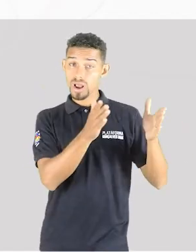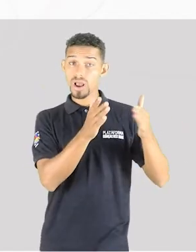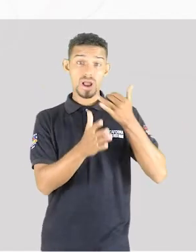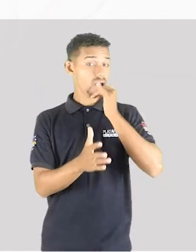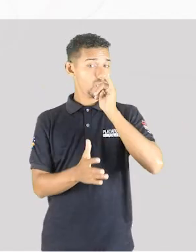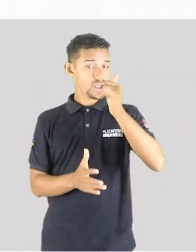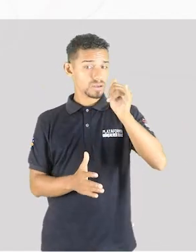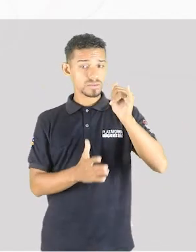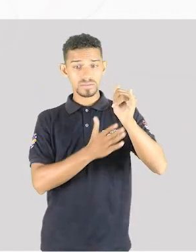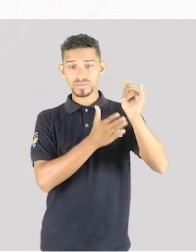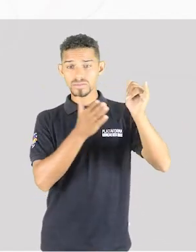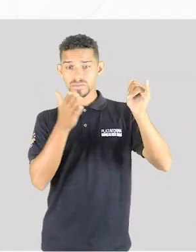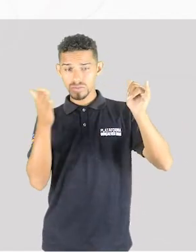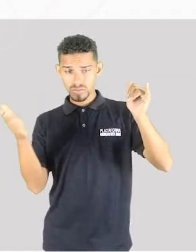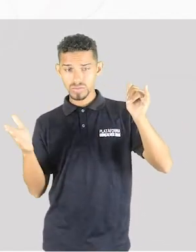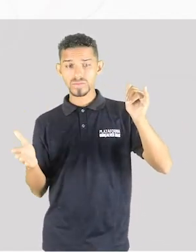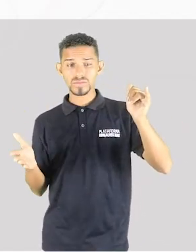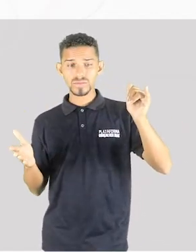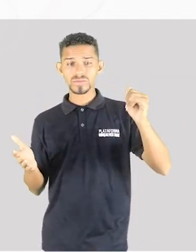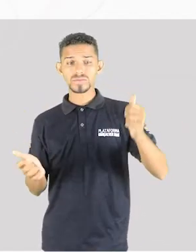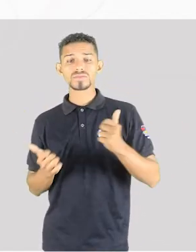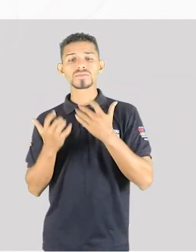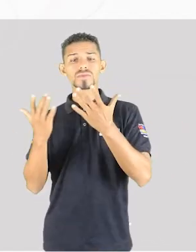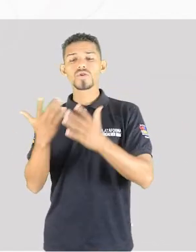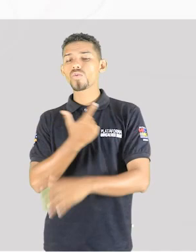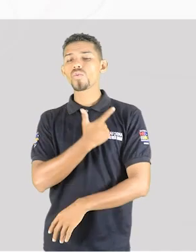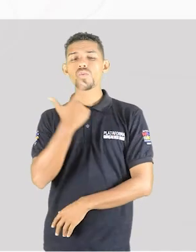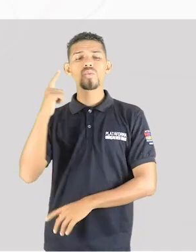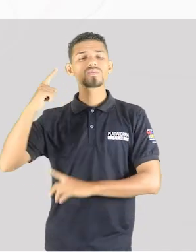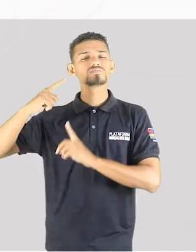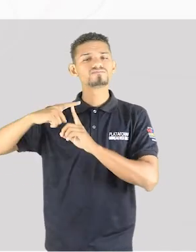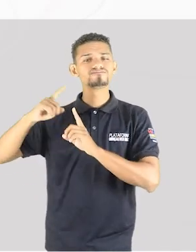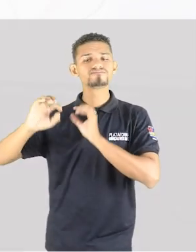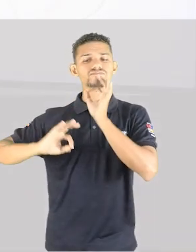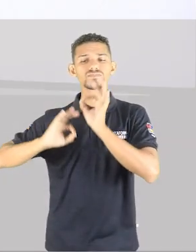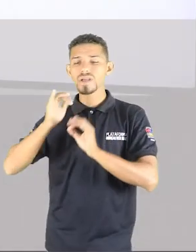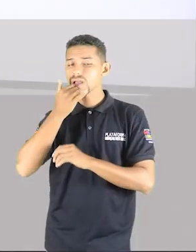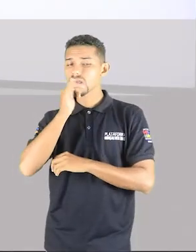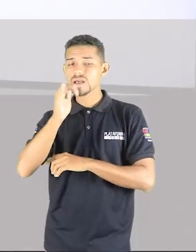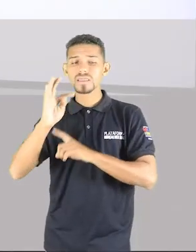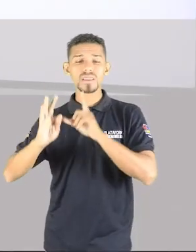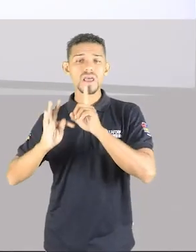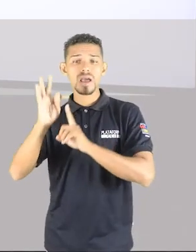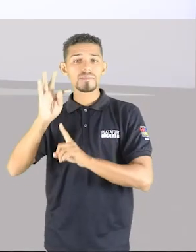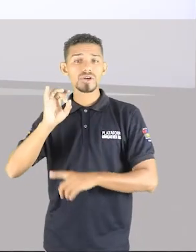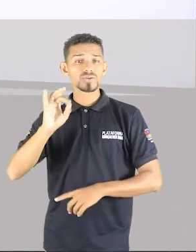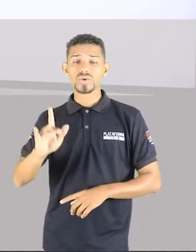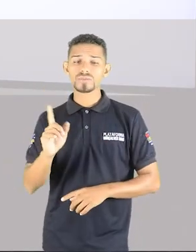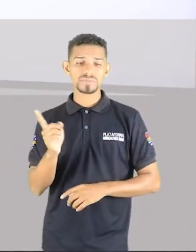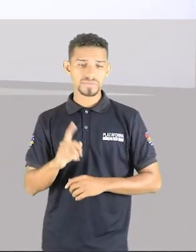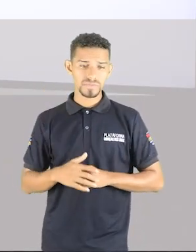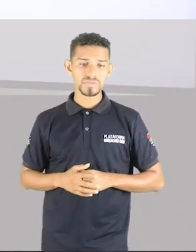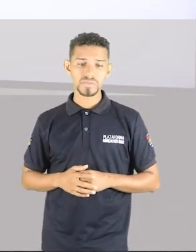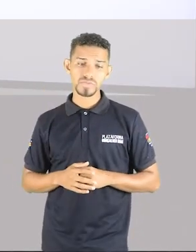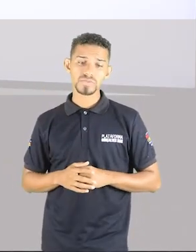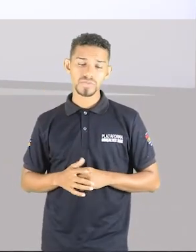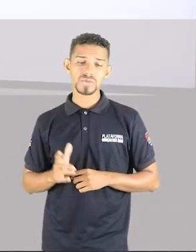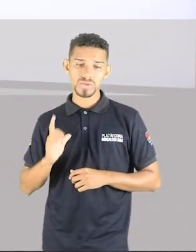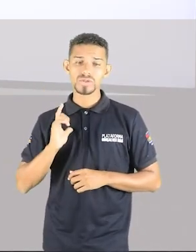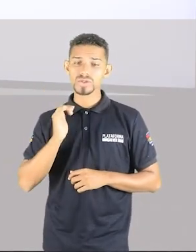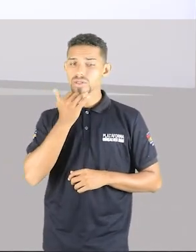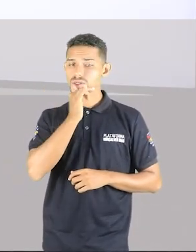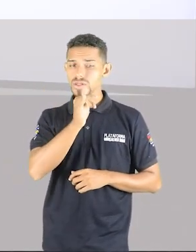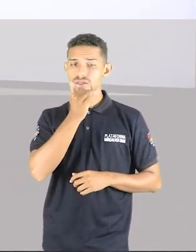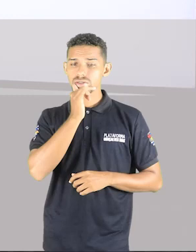energia elétrica a ele fornecida em outra forma de energia que não seja só térmica e energia